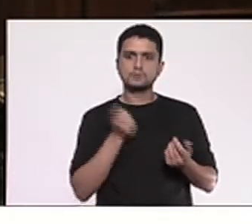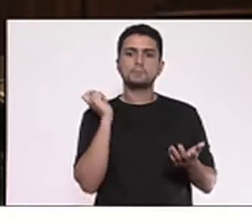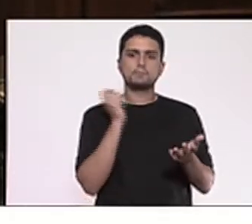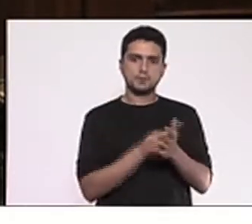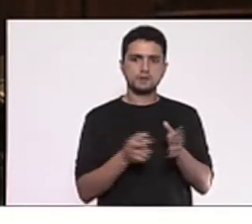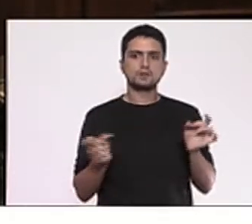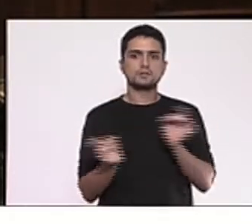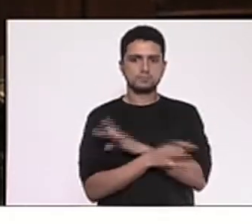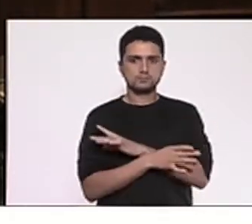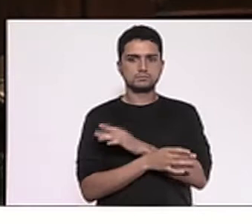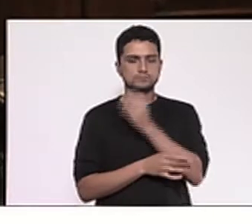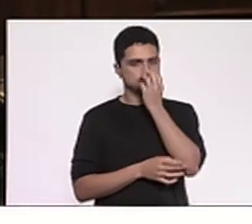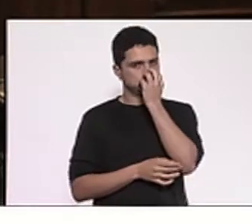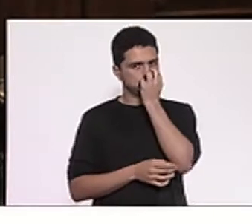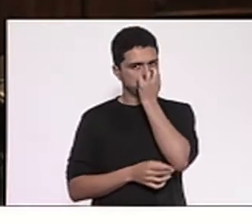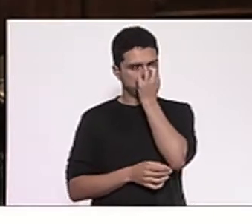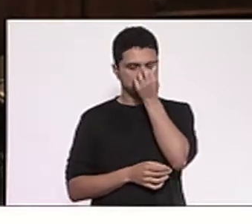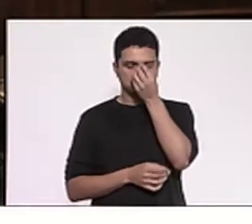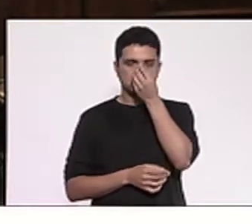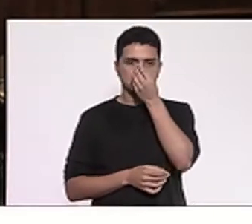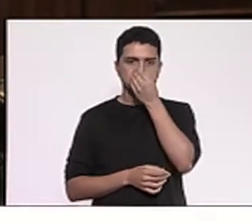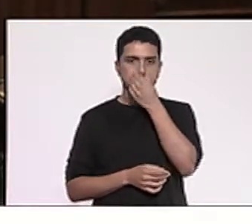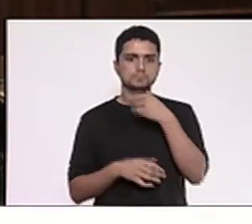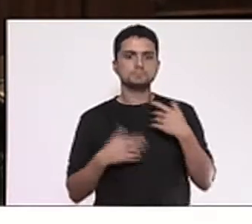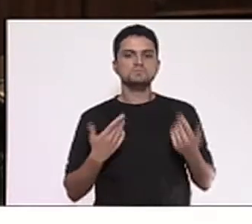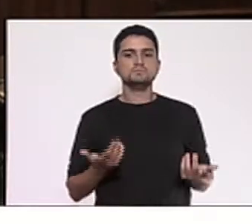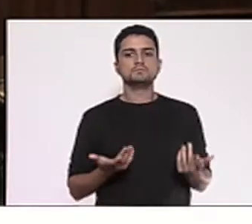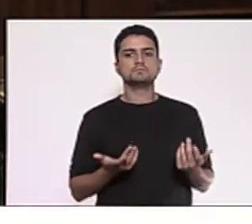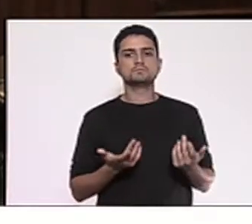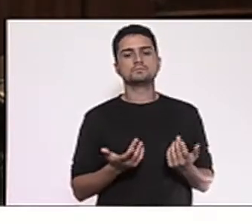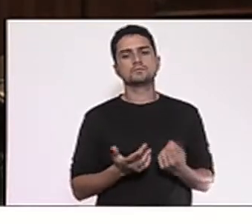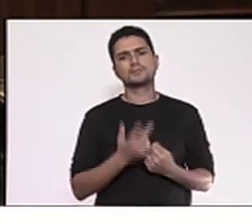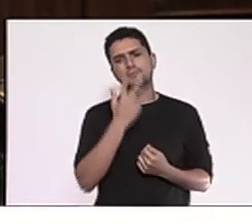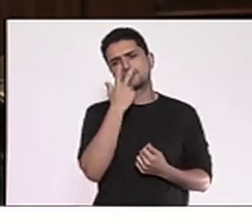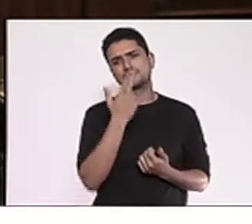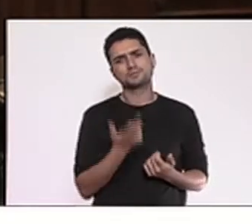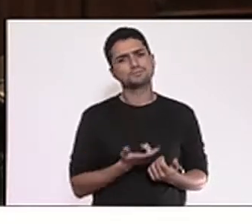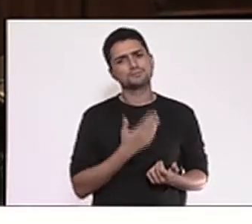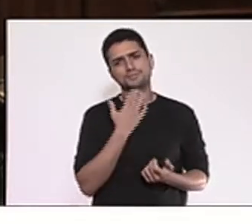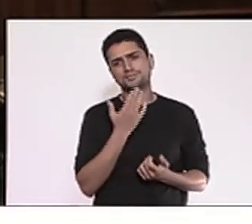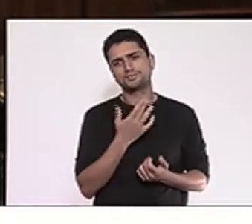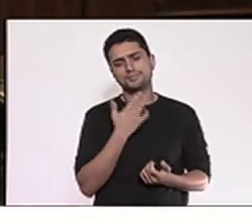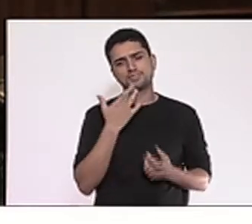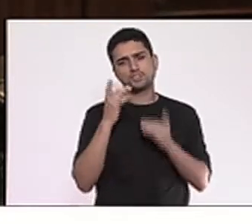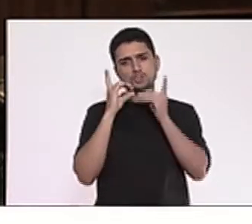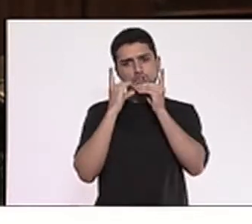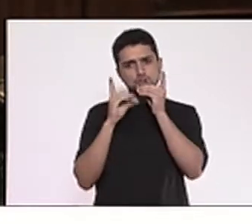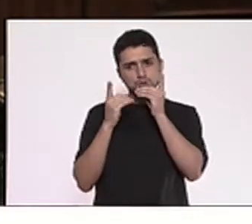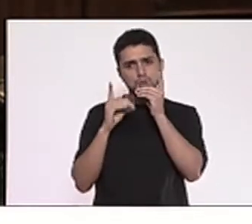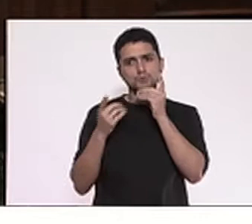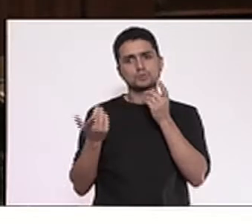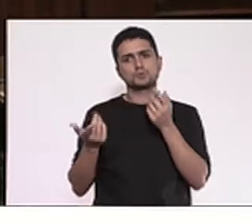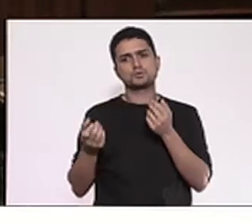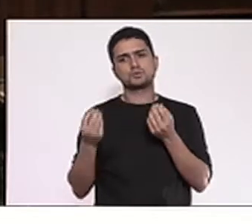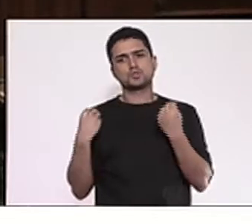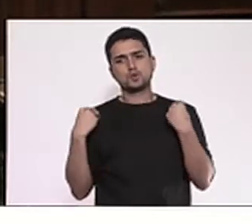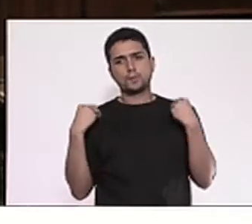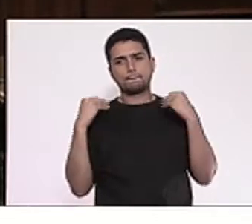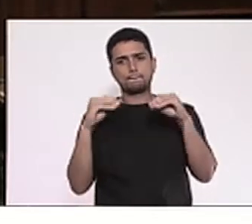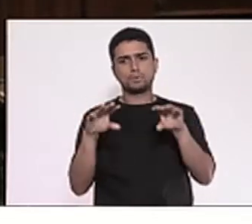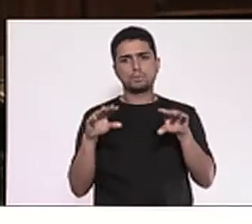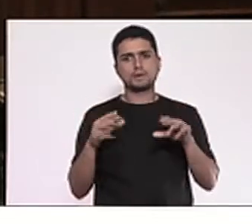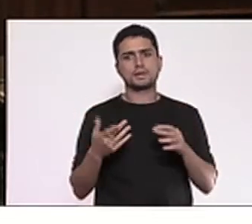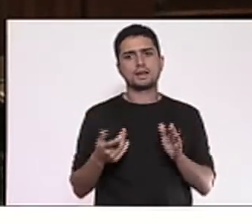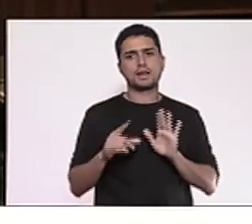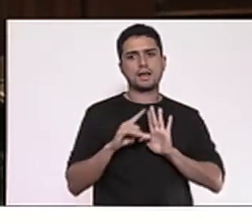que me parece ser a primeira contradição. Não adianta fazer discurso, publicar artigo de opinião, participar